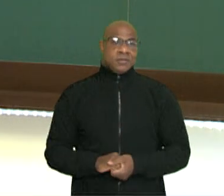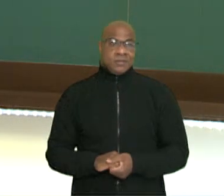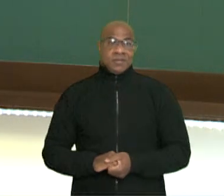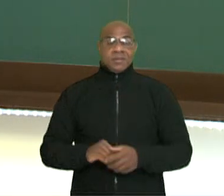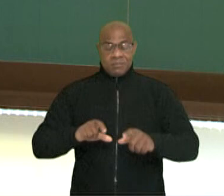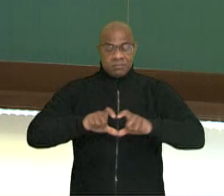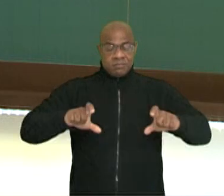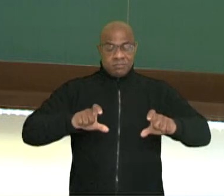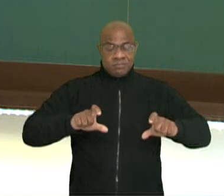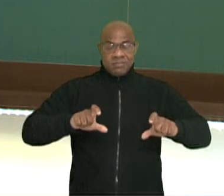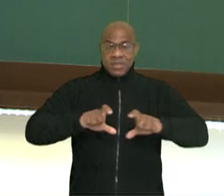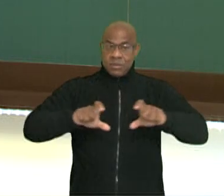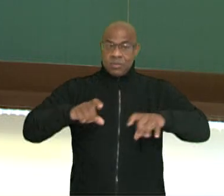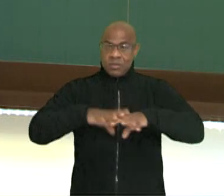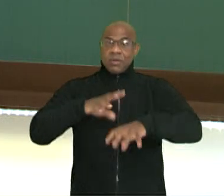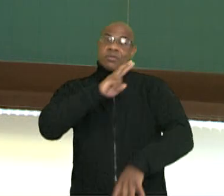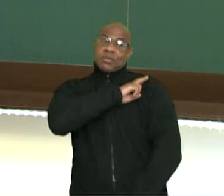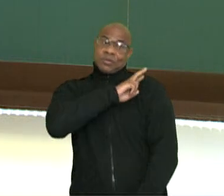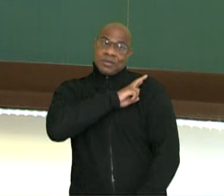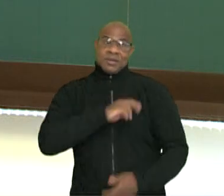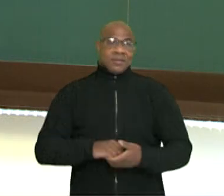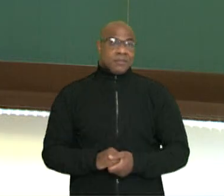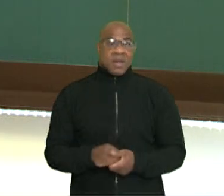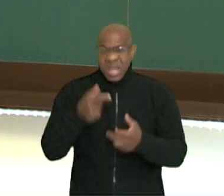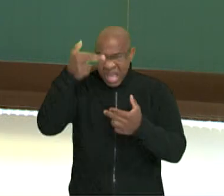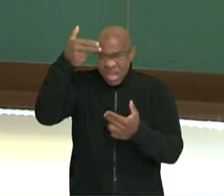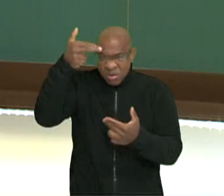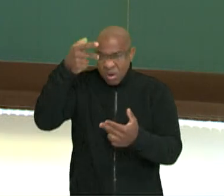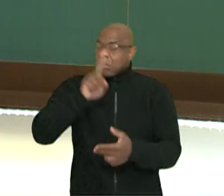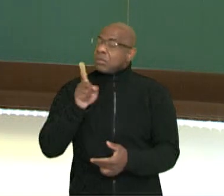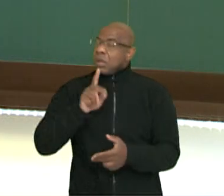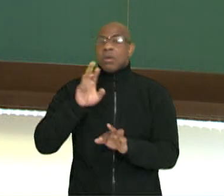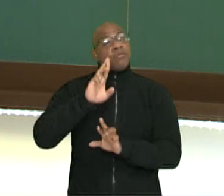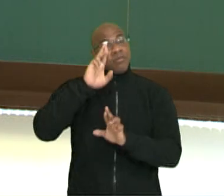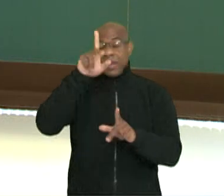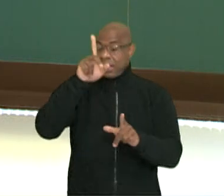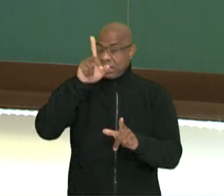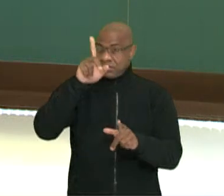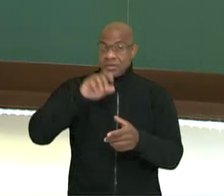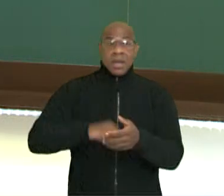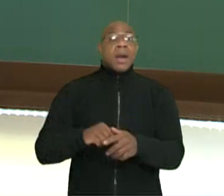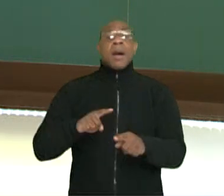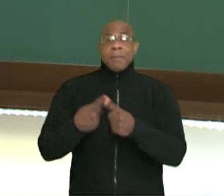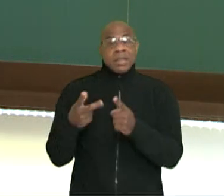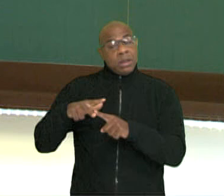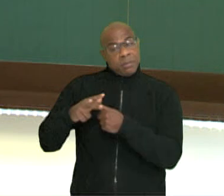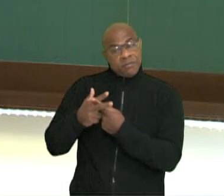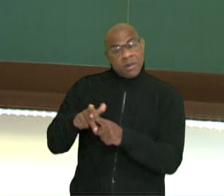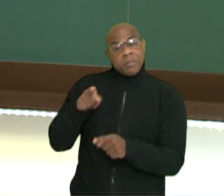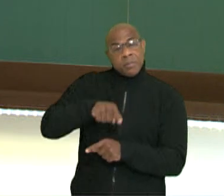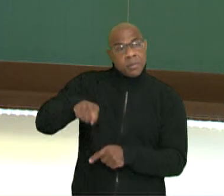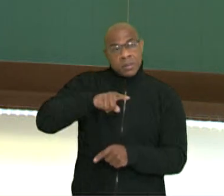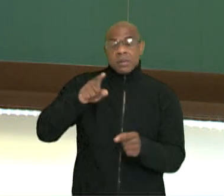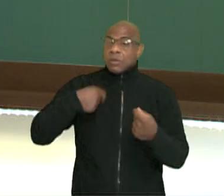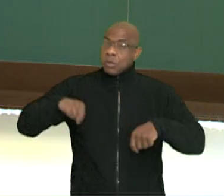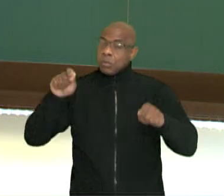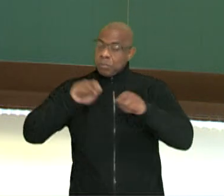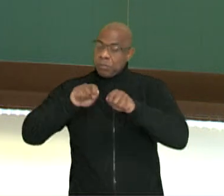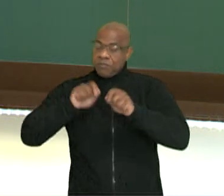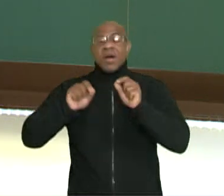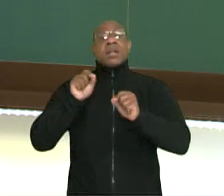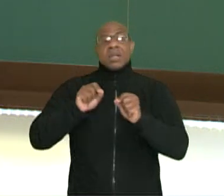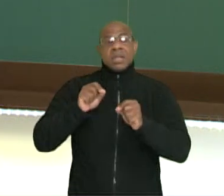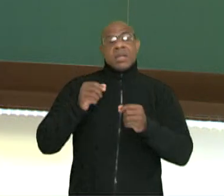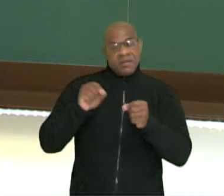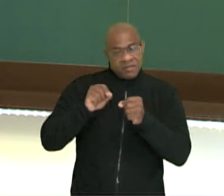grau. Elas são a mesma equação? Não, ok? Não são, mas é uma ferramenta para que a gente possa dar